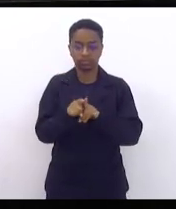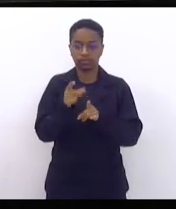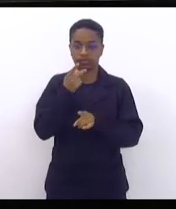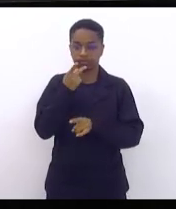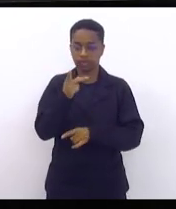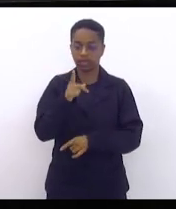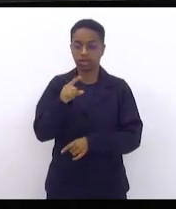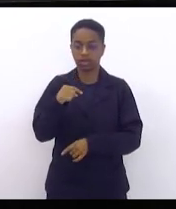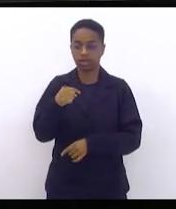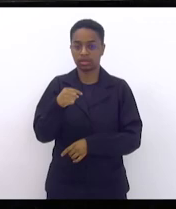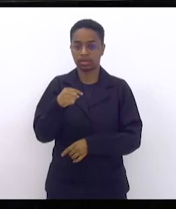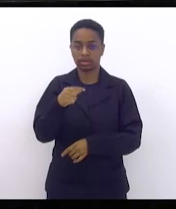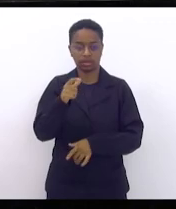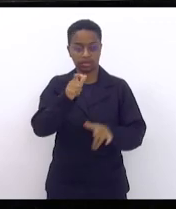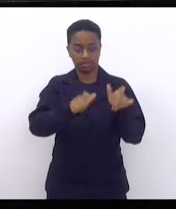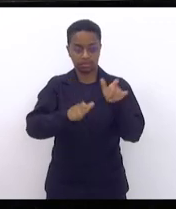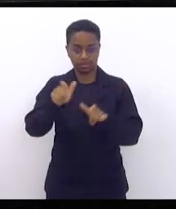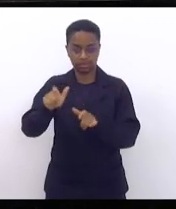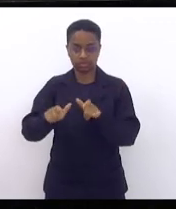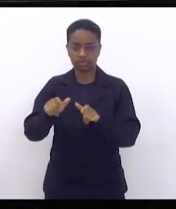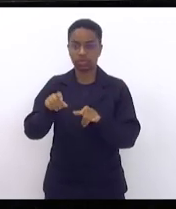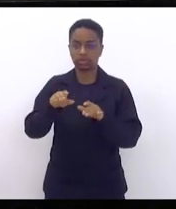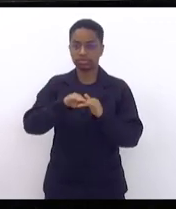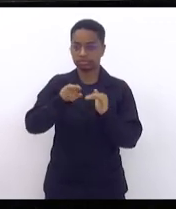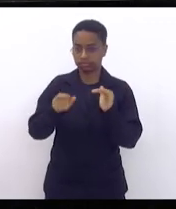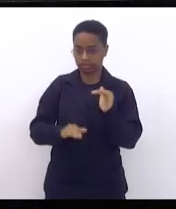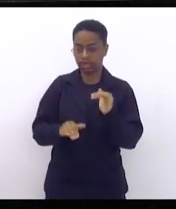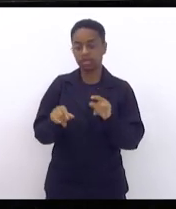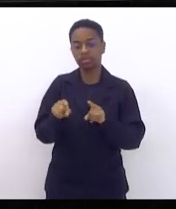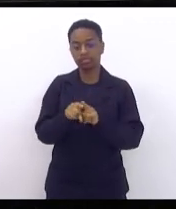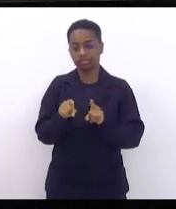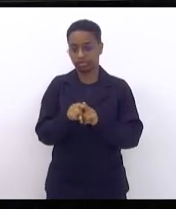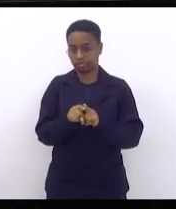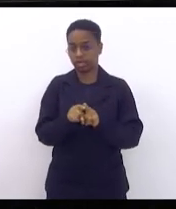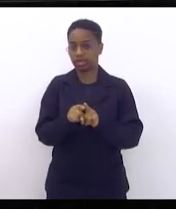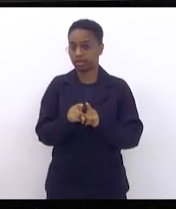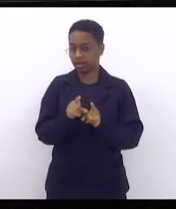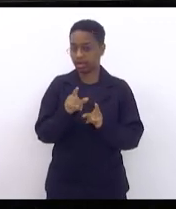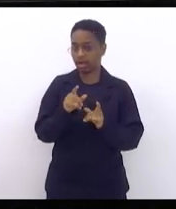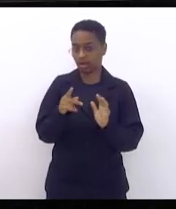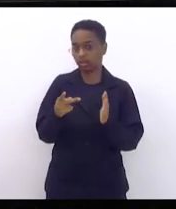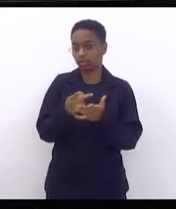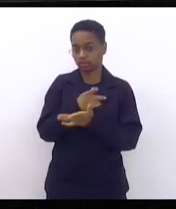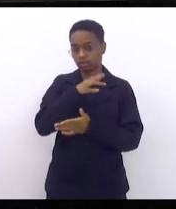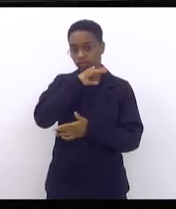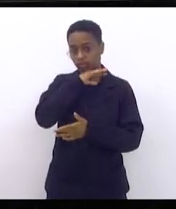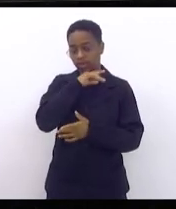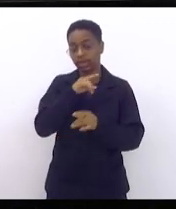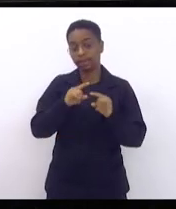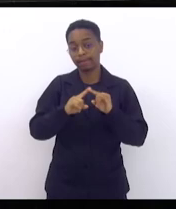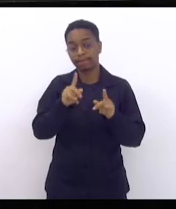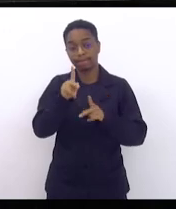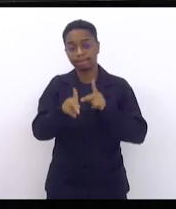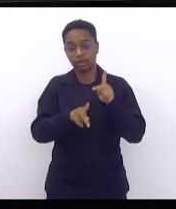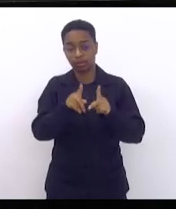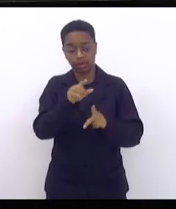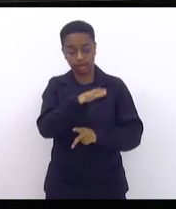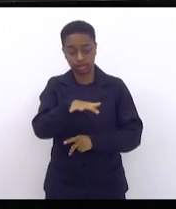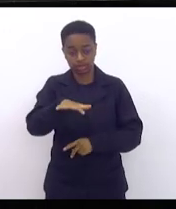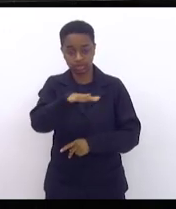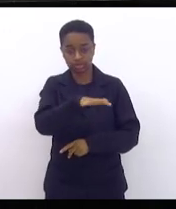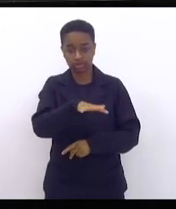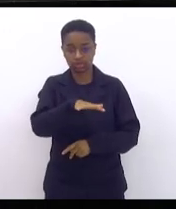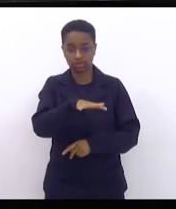o nosso pessoal era suburbano também deu ruim e a população ali daquela região